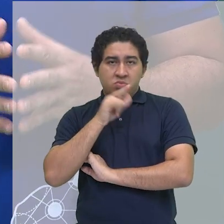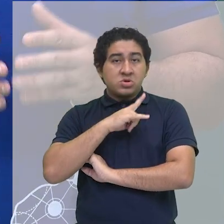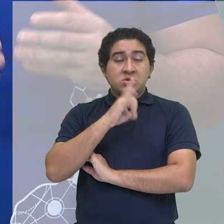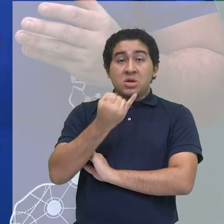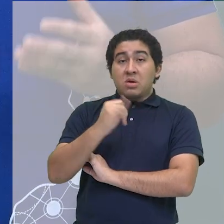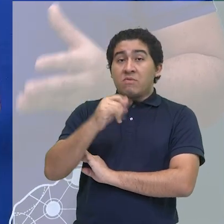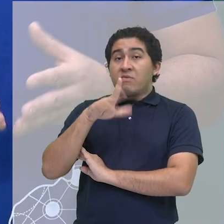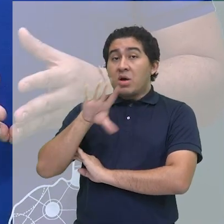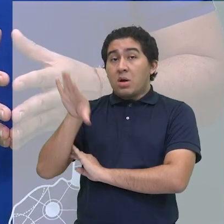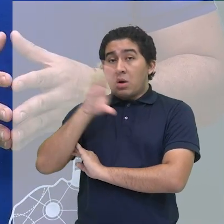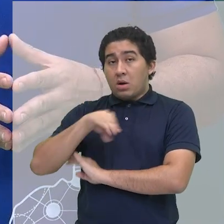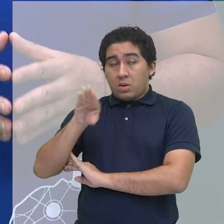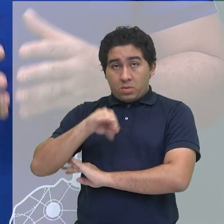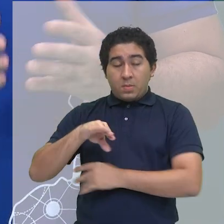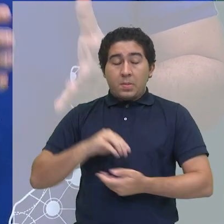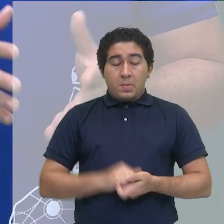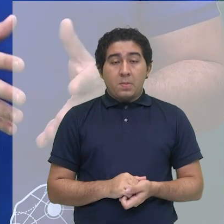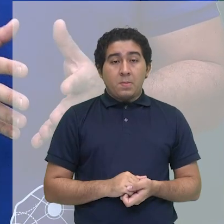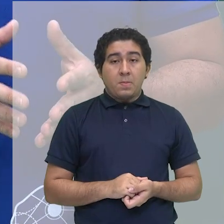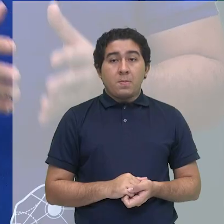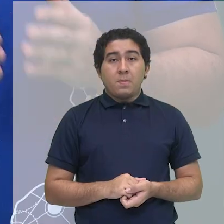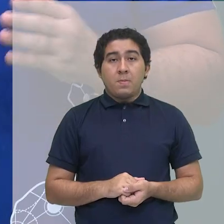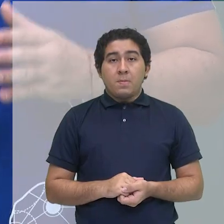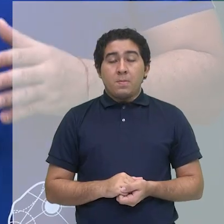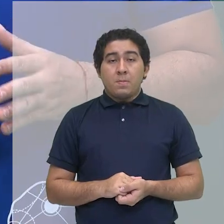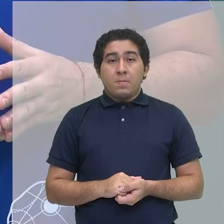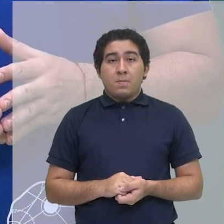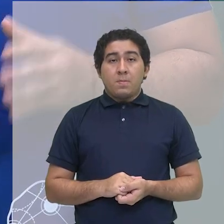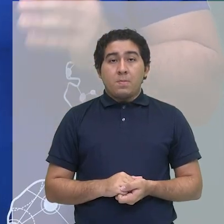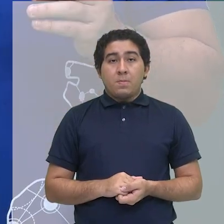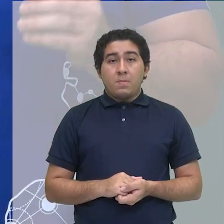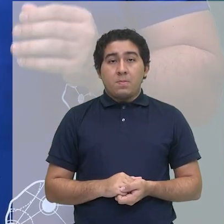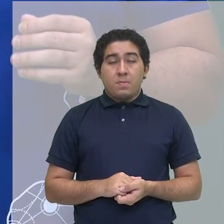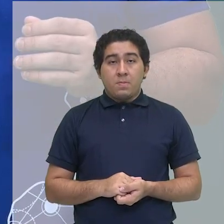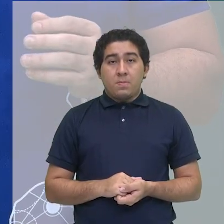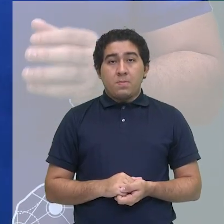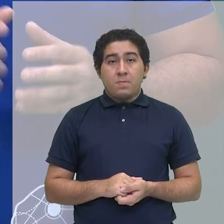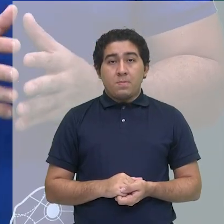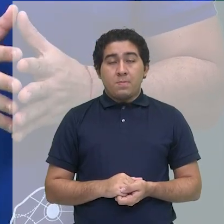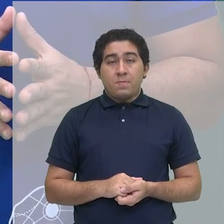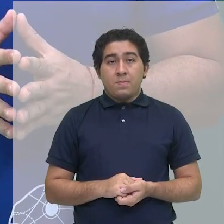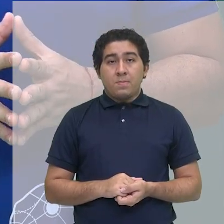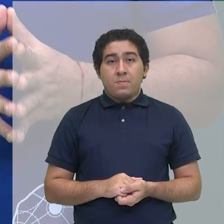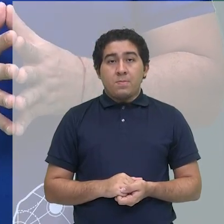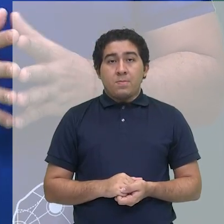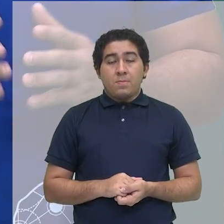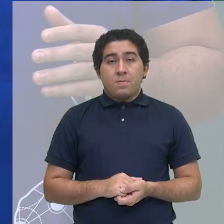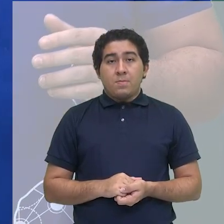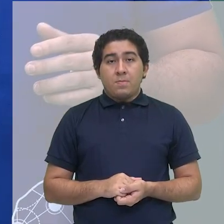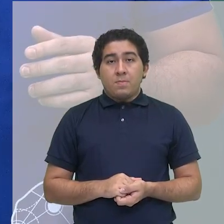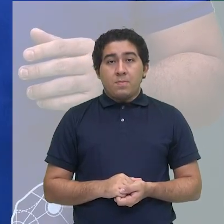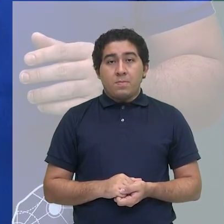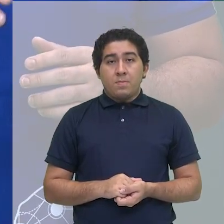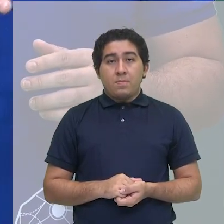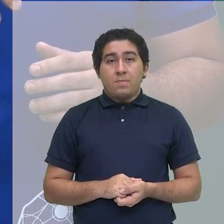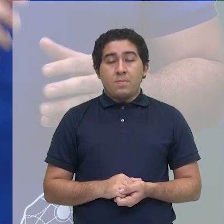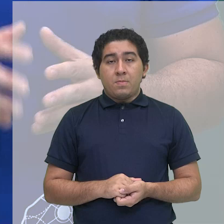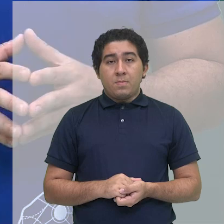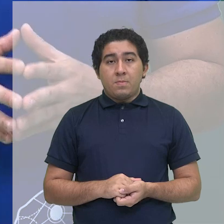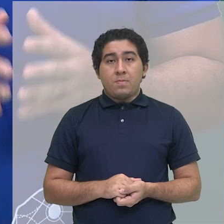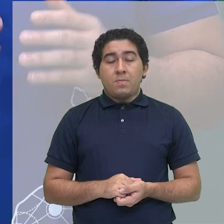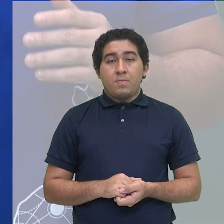watched, watched, walked, watched. Viu que é bem suave, ok? I walked